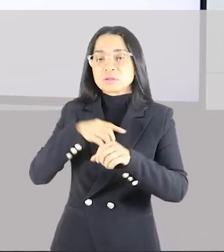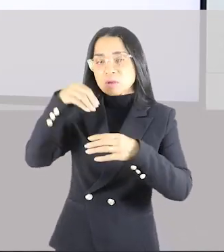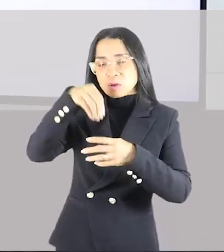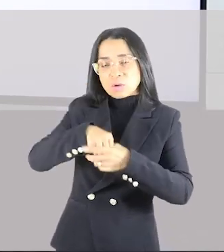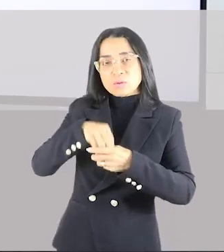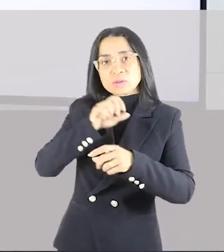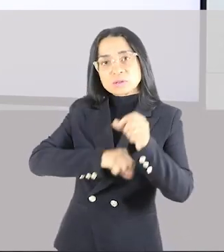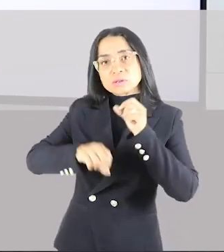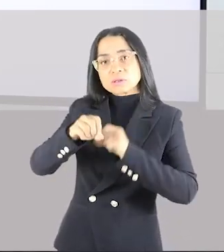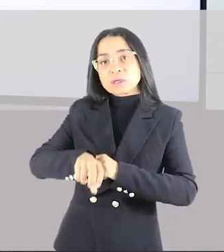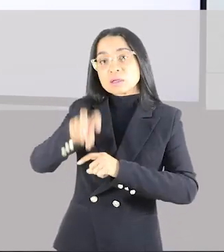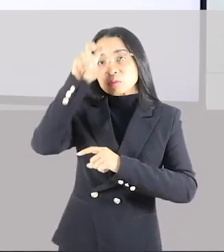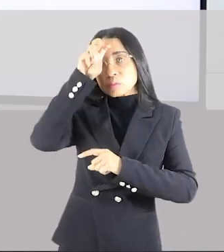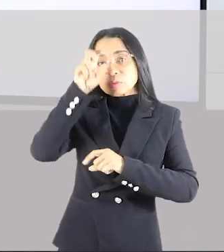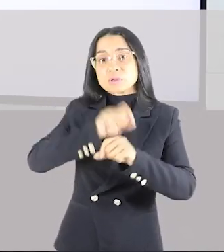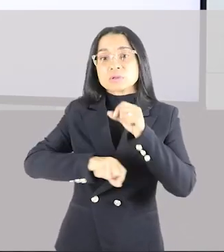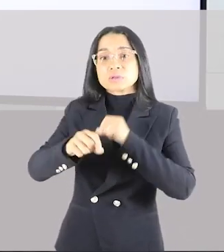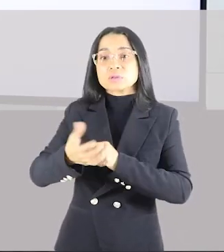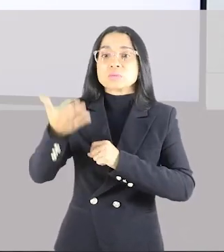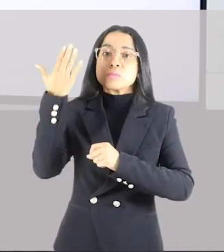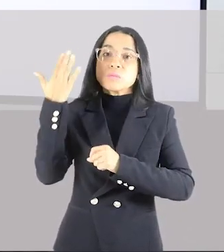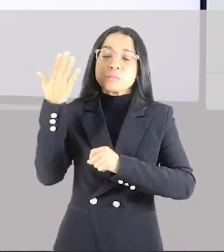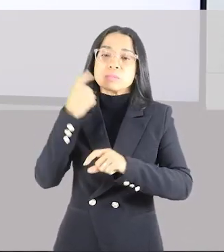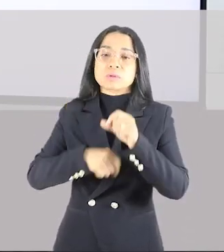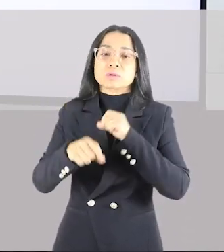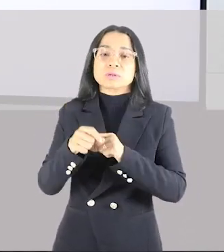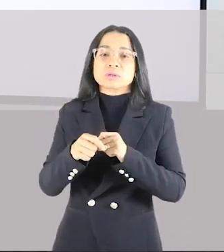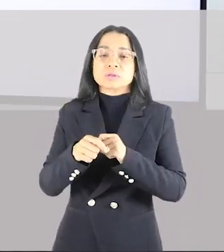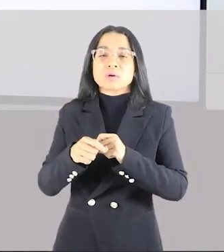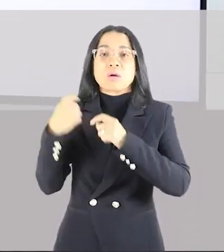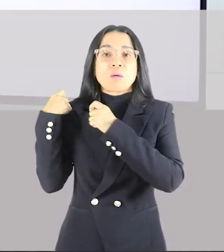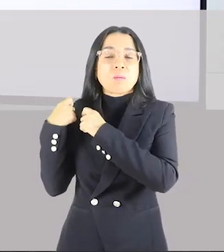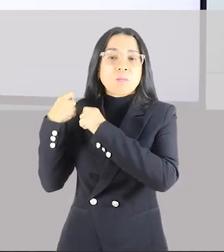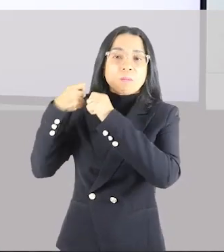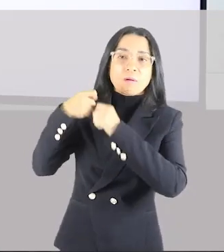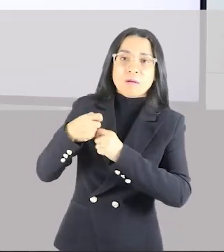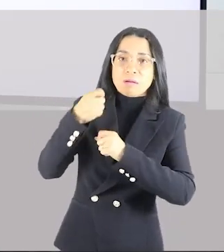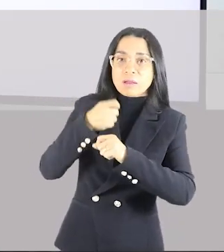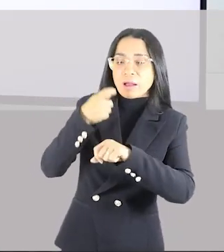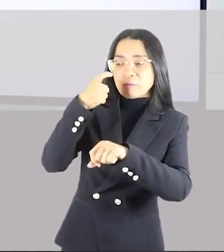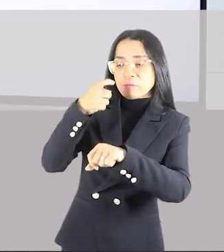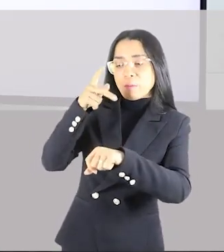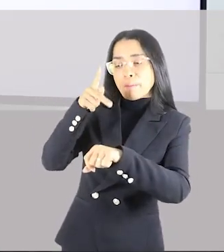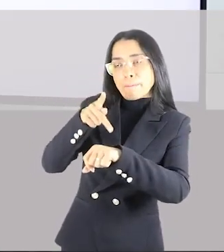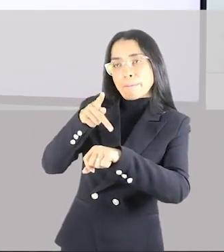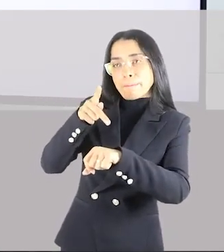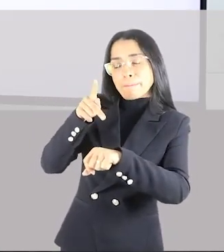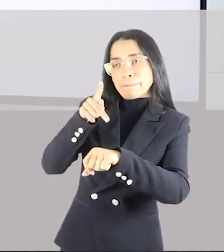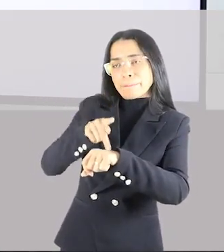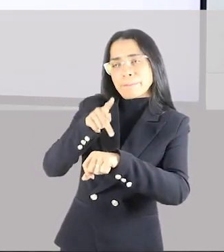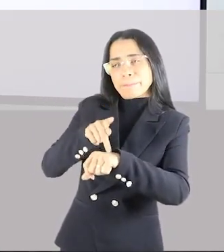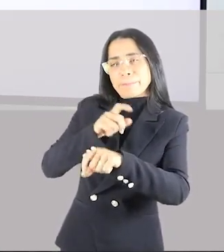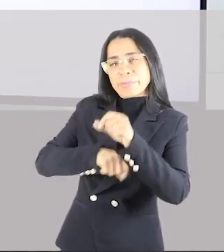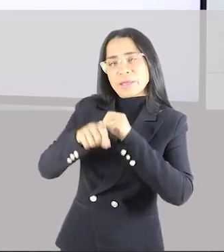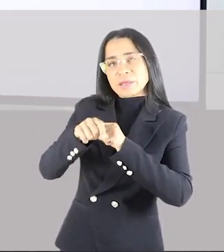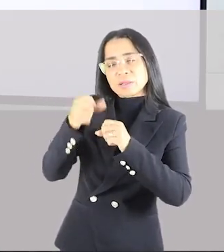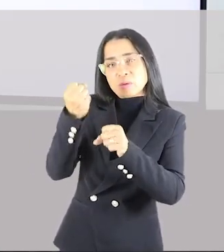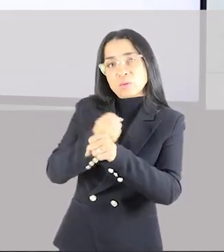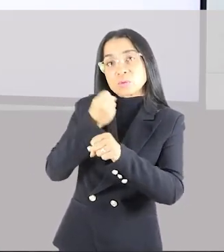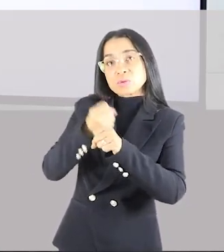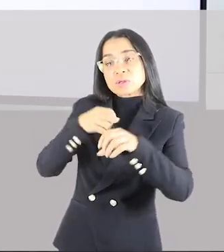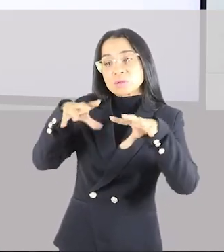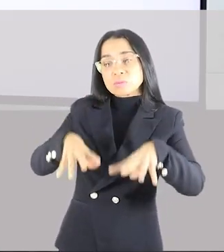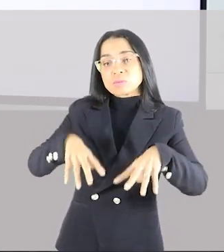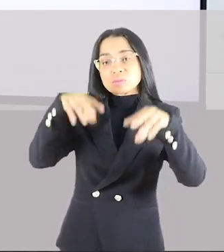Eles carregavam as pedras, por exemplo, que fizeram as grandes pirâmides. Eles carregavam para os diques, para as construções dos palácios, né,